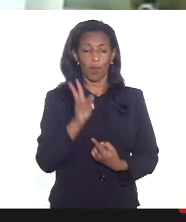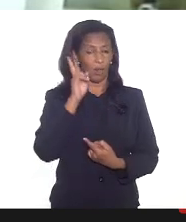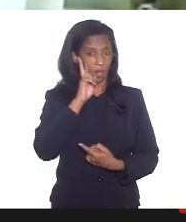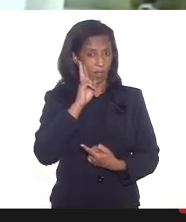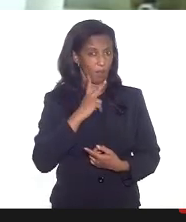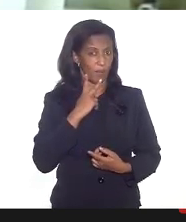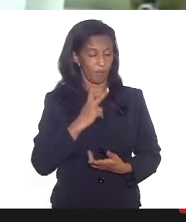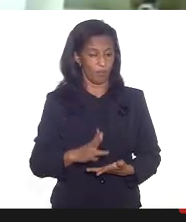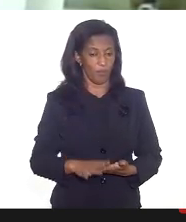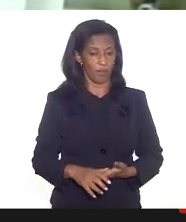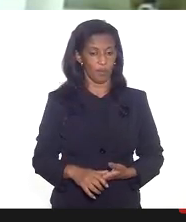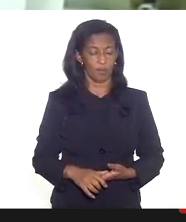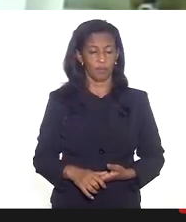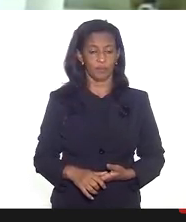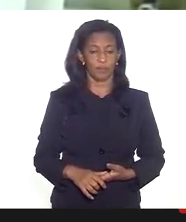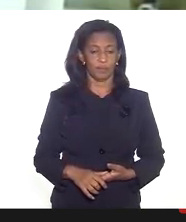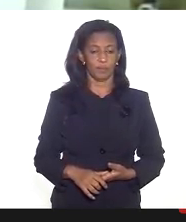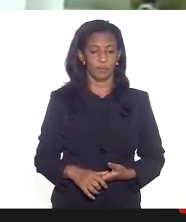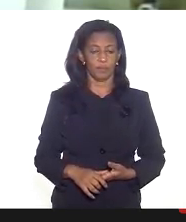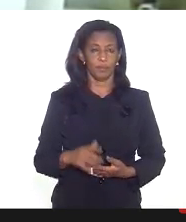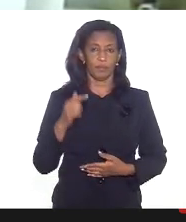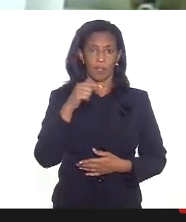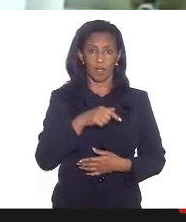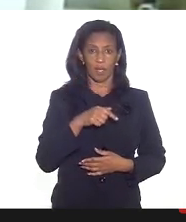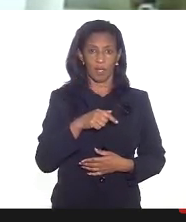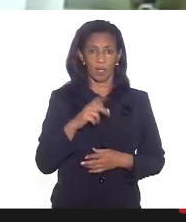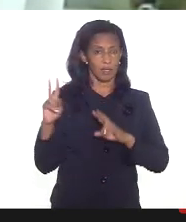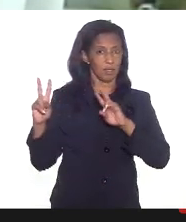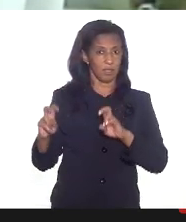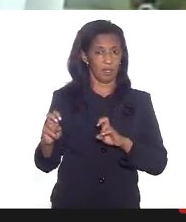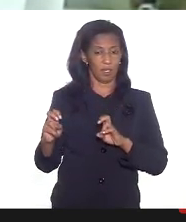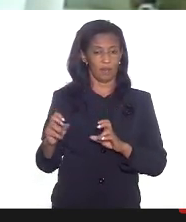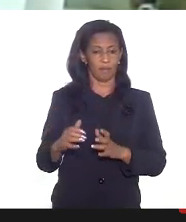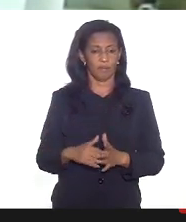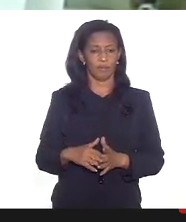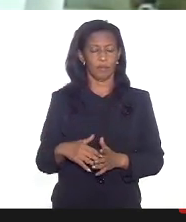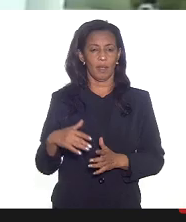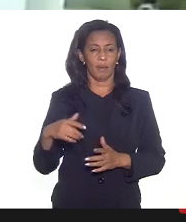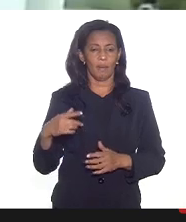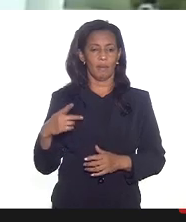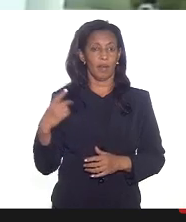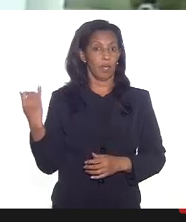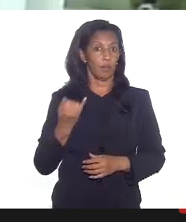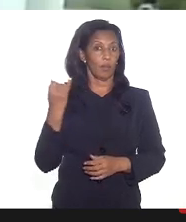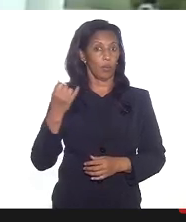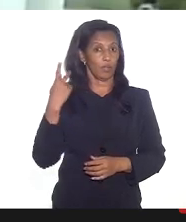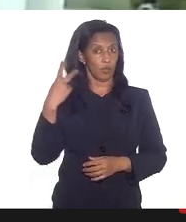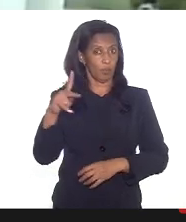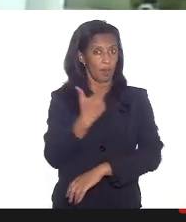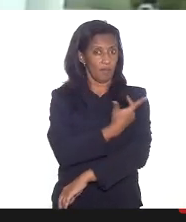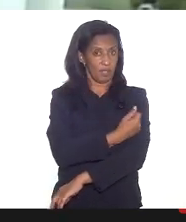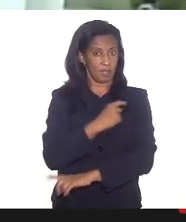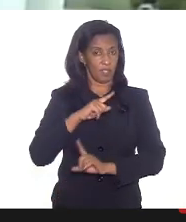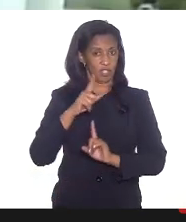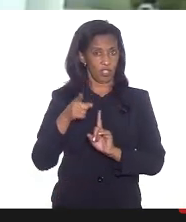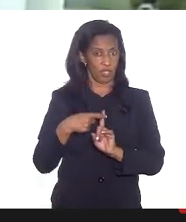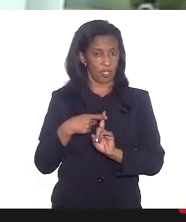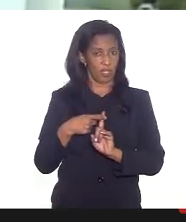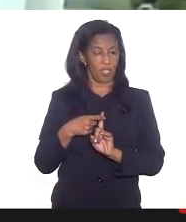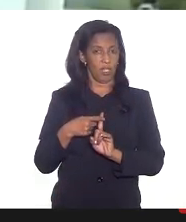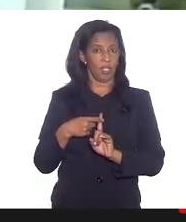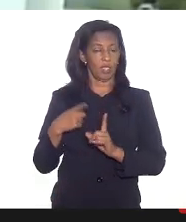comentei tava comentando aqui nesse tema última linha assim para importante para vacinação de gestantes